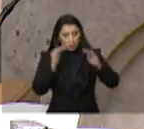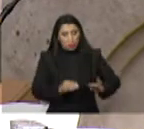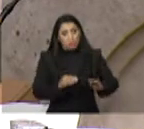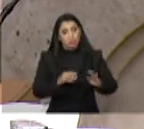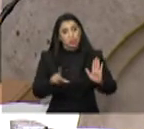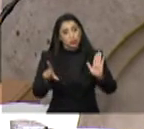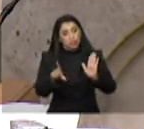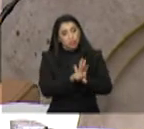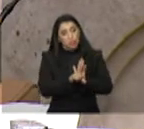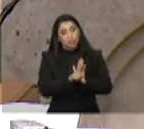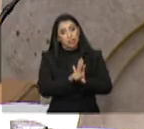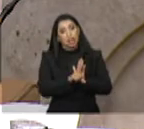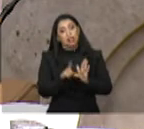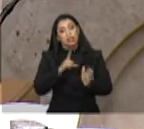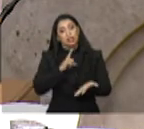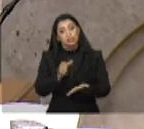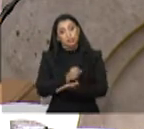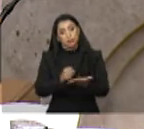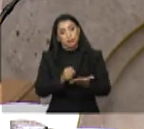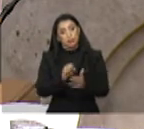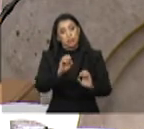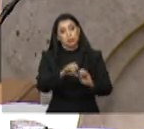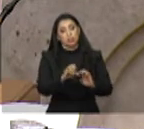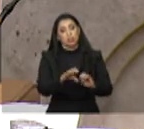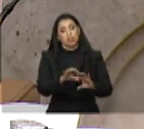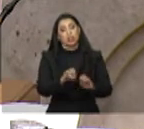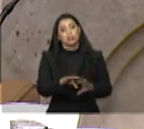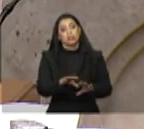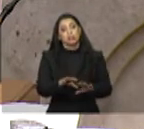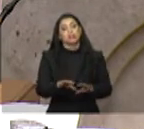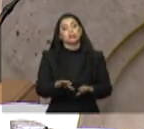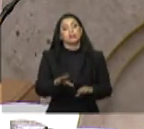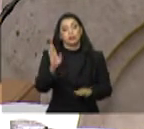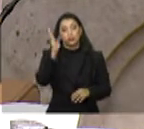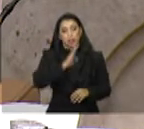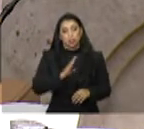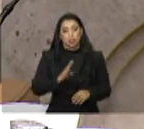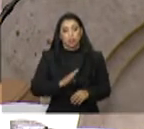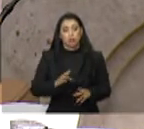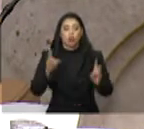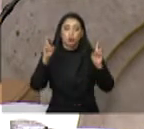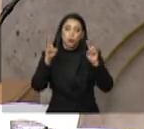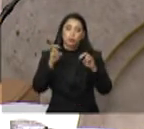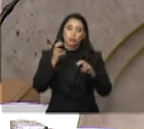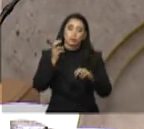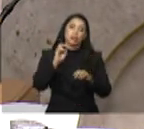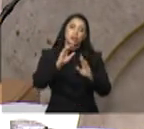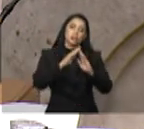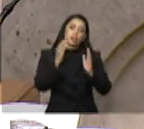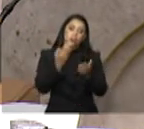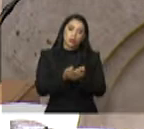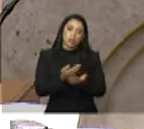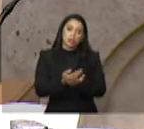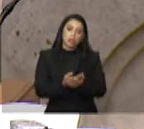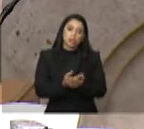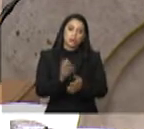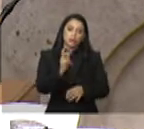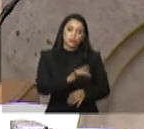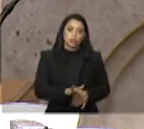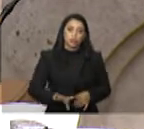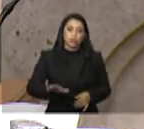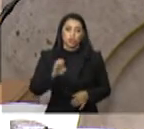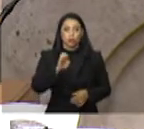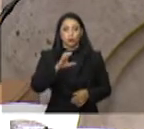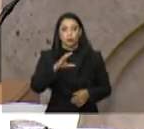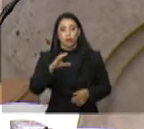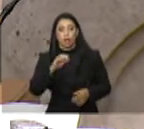na lei de diretrizes e bases da Educação Nacional quanto a educação infantil no Estatuto da Criança e do Adolescente e